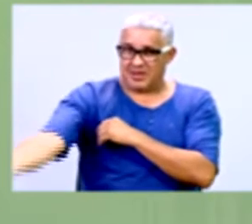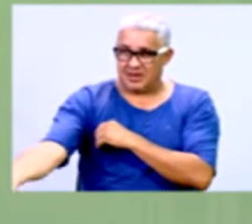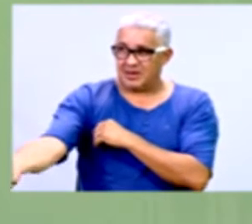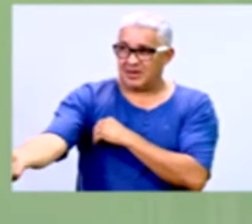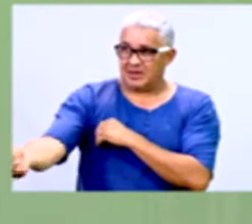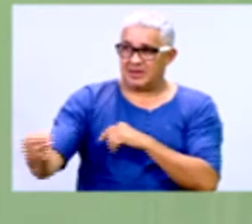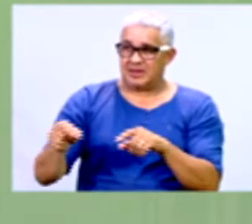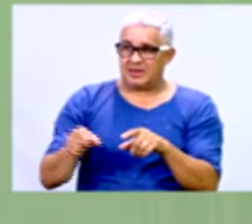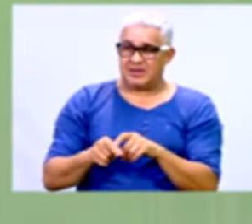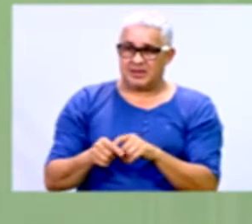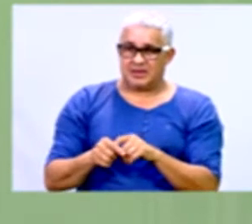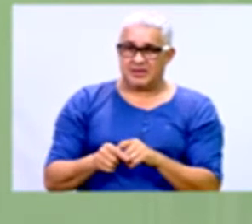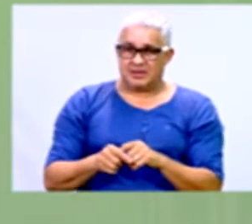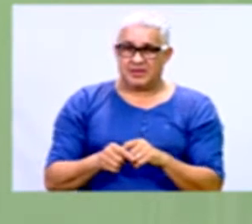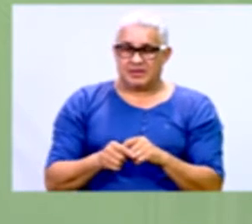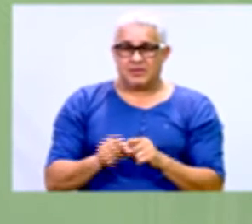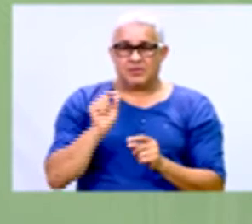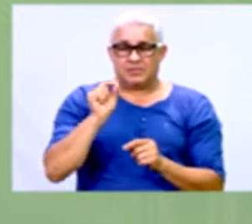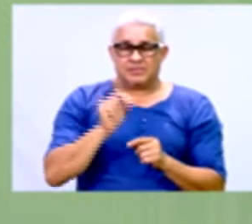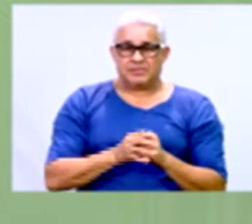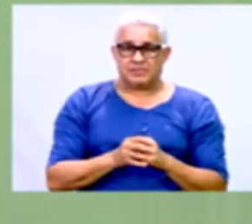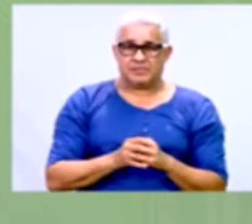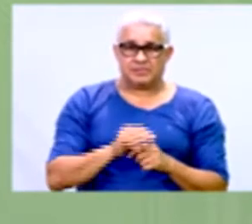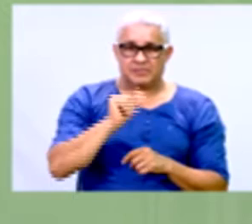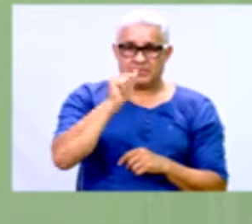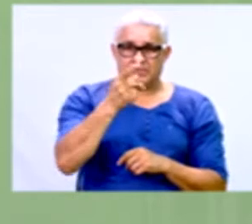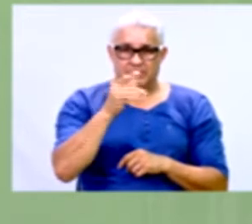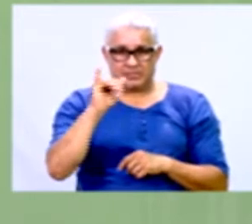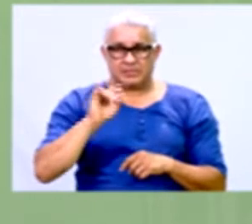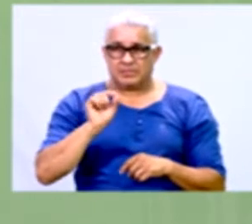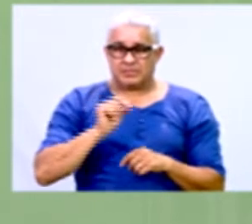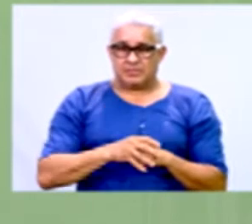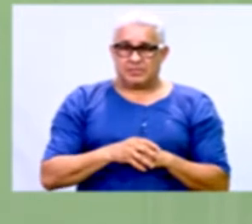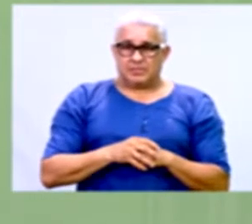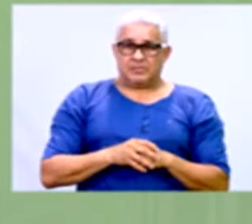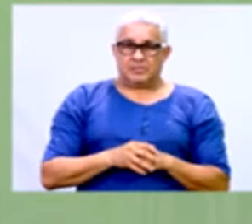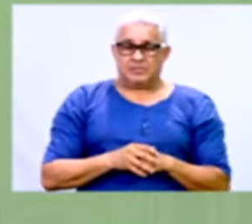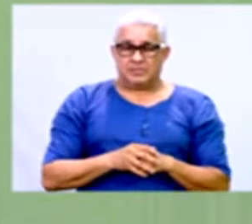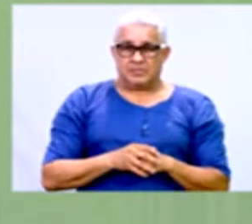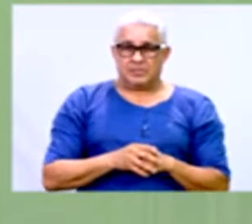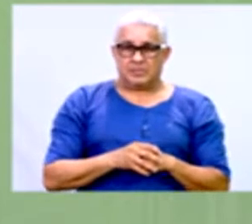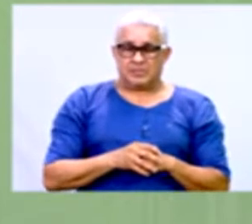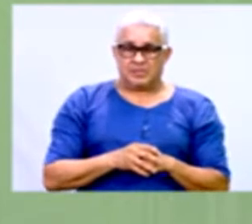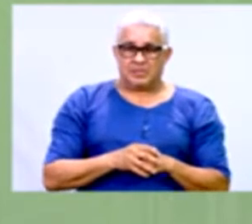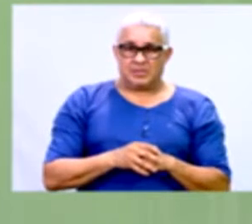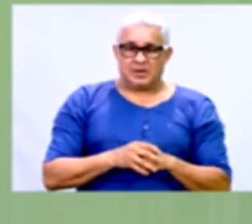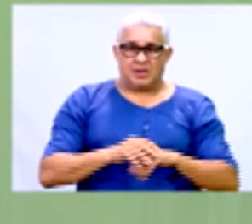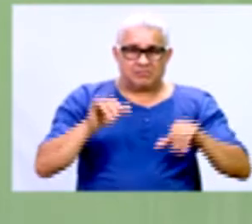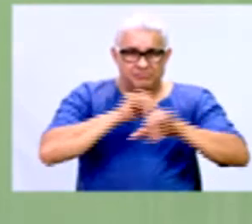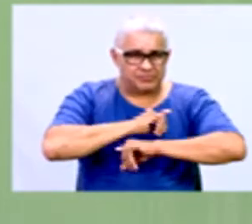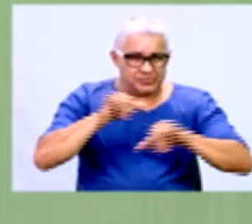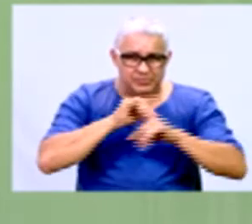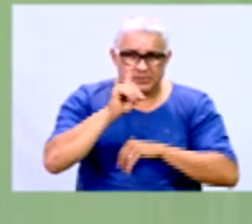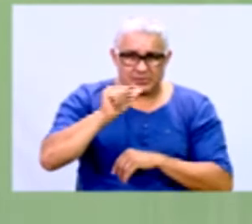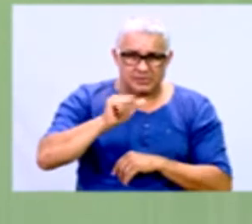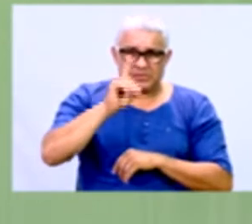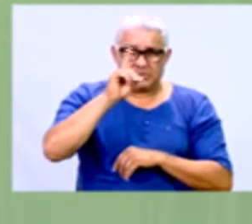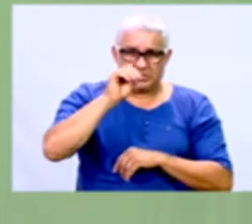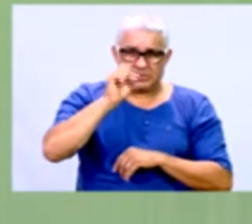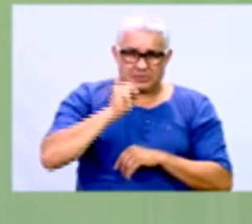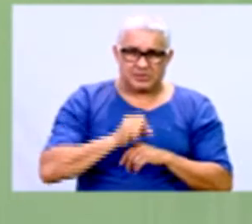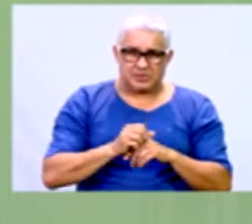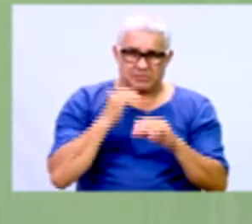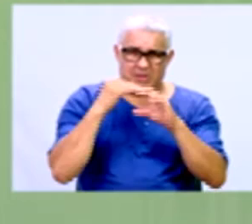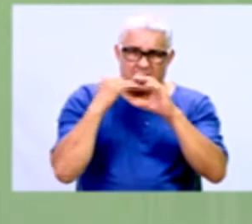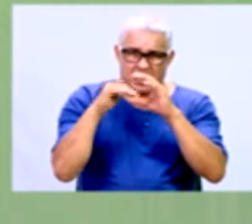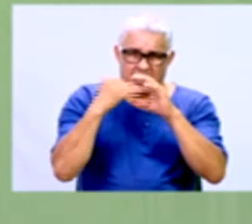de API, né? O que nada mais é do que a disponibilização desses dados em grandes massas, né? E isso daí também pode ser utilizado para fazer